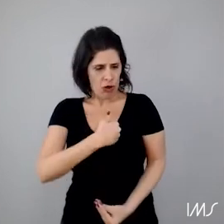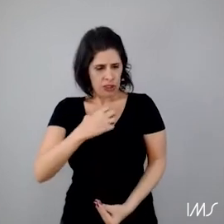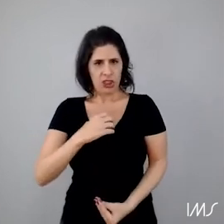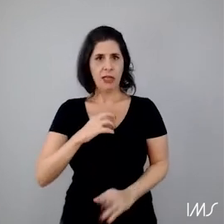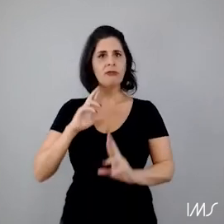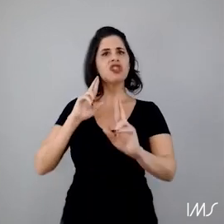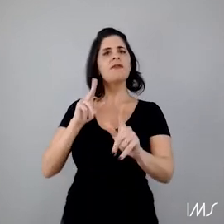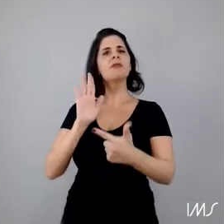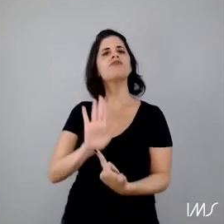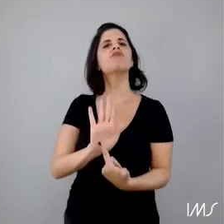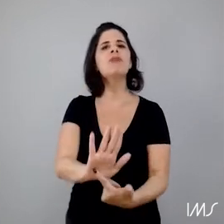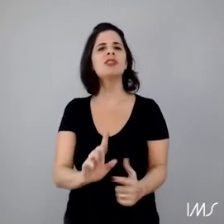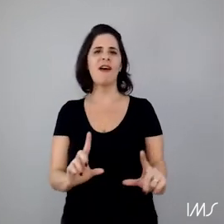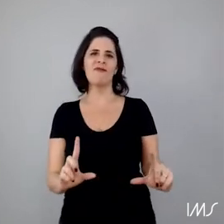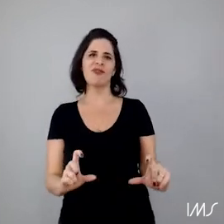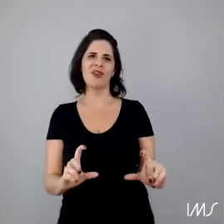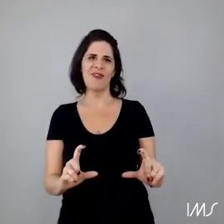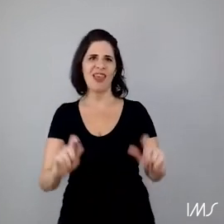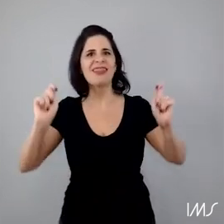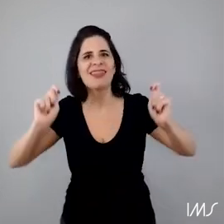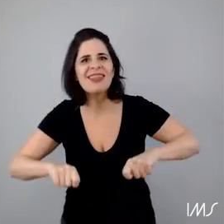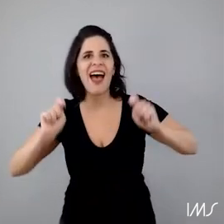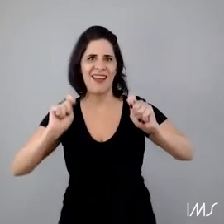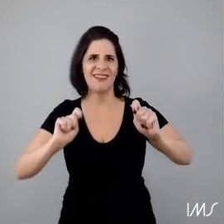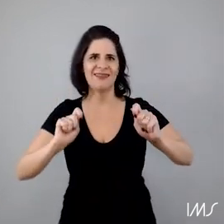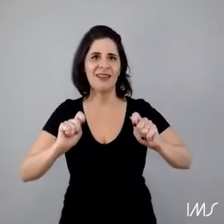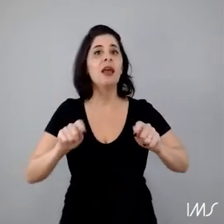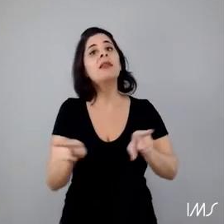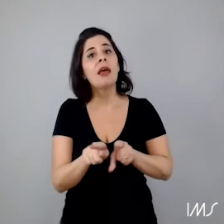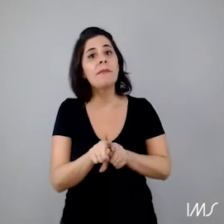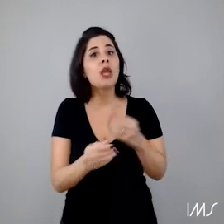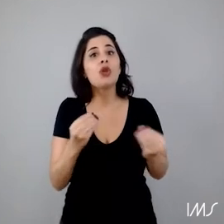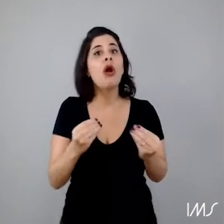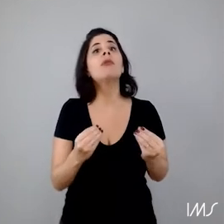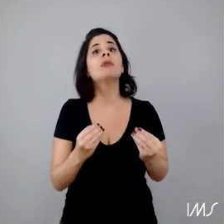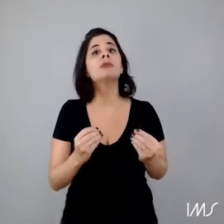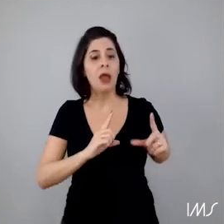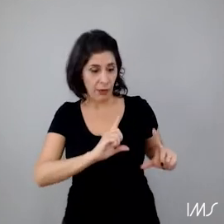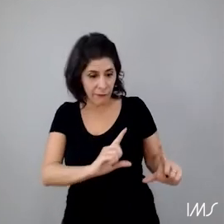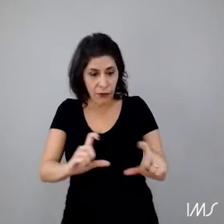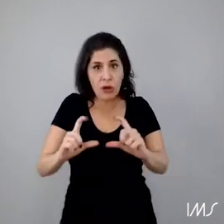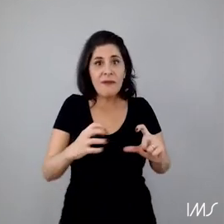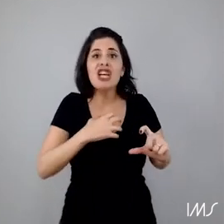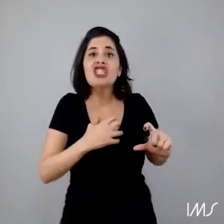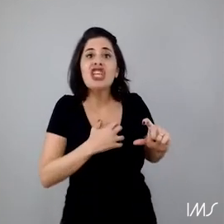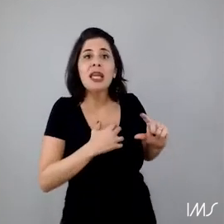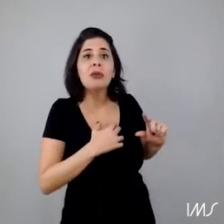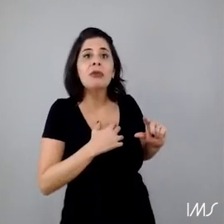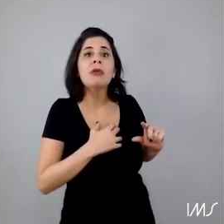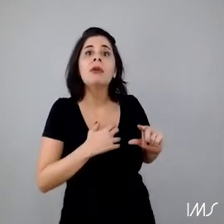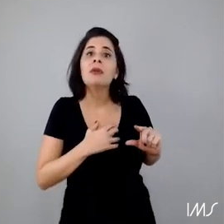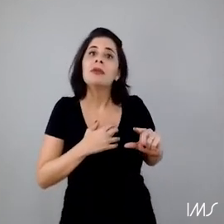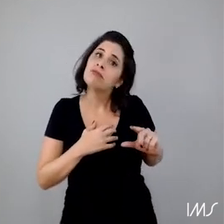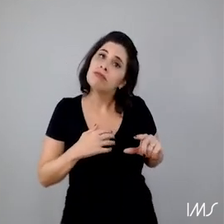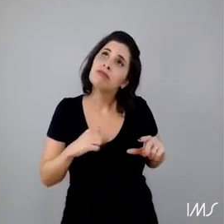repetia na fotografia dentro de um panorama de colonialismo interno, e como ele era visto de fora. Quer dizer, como